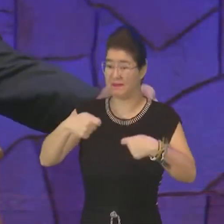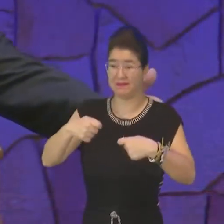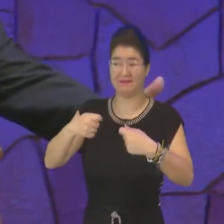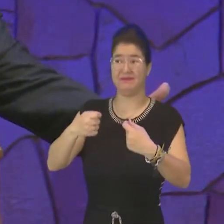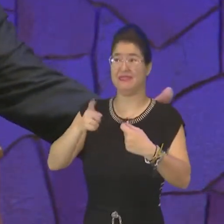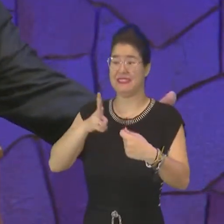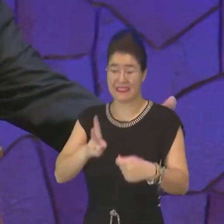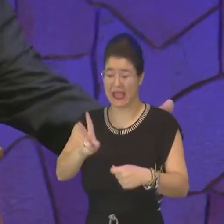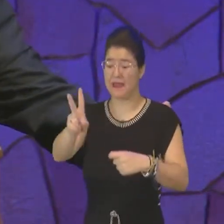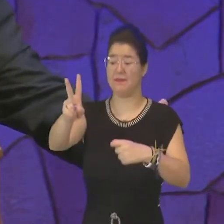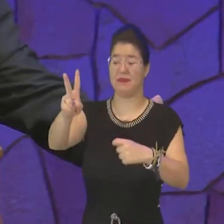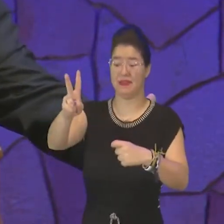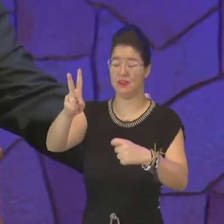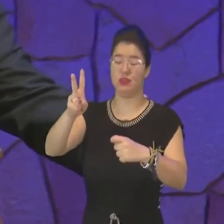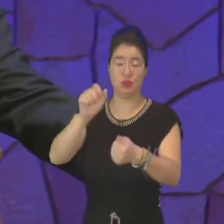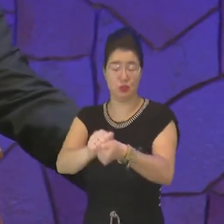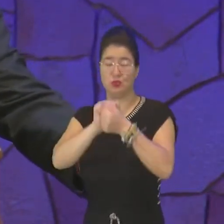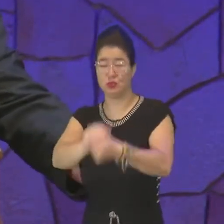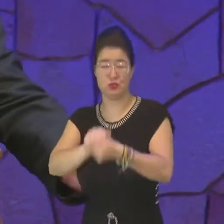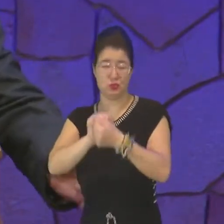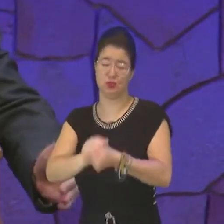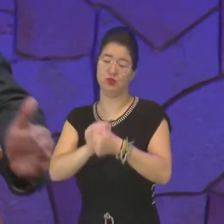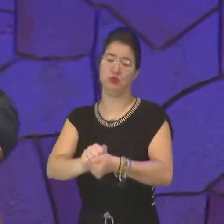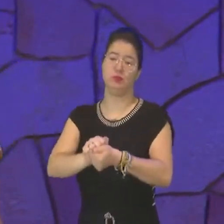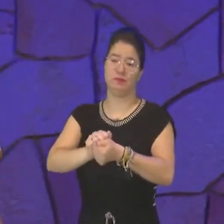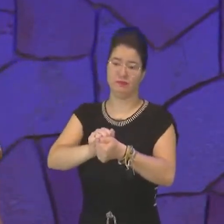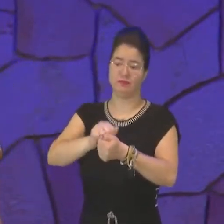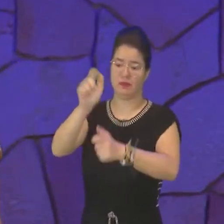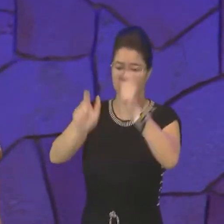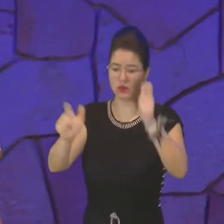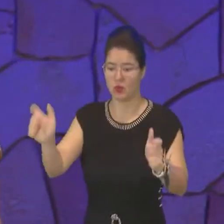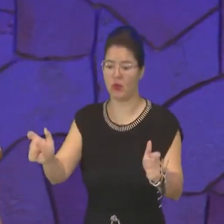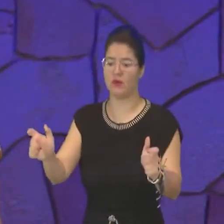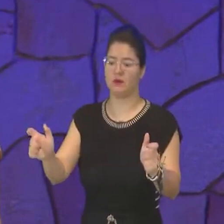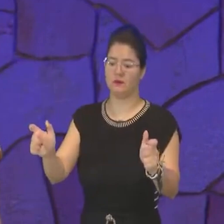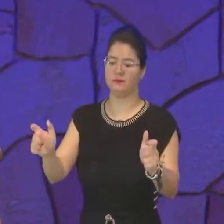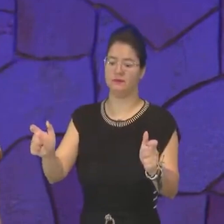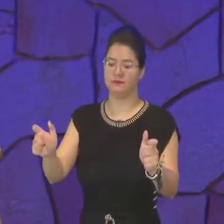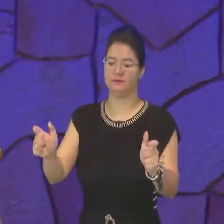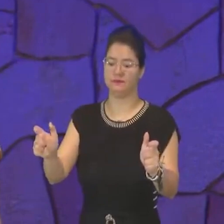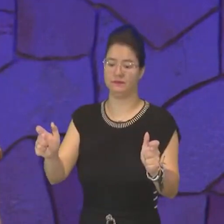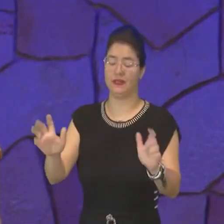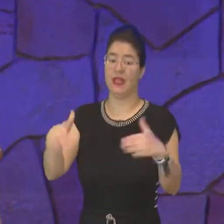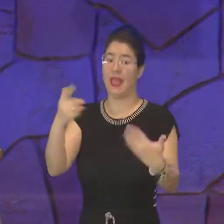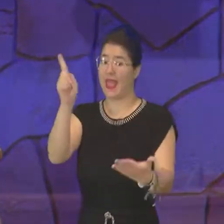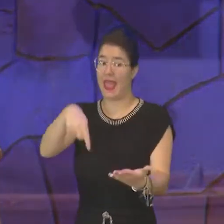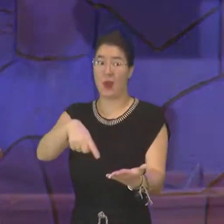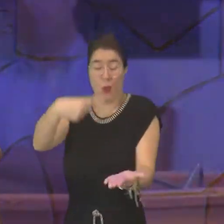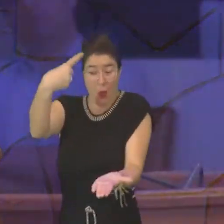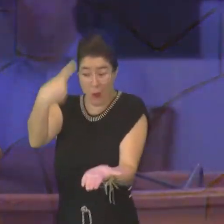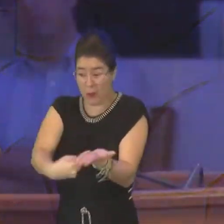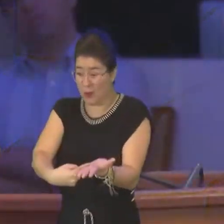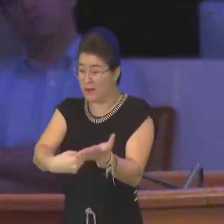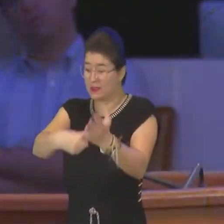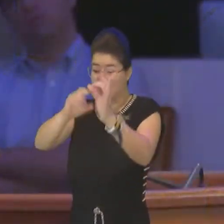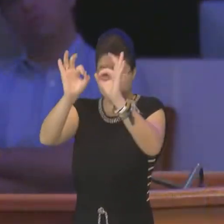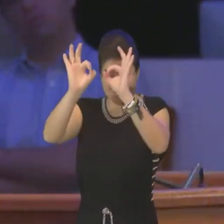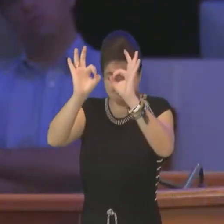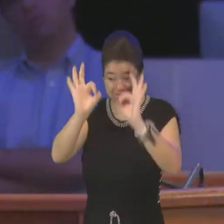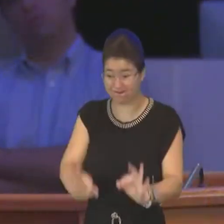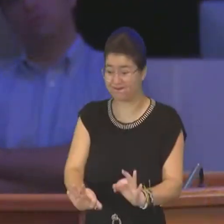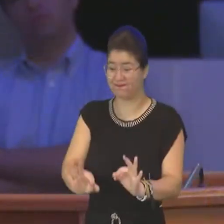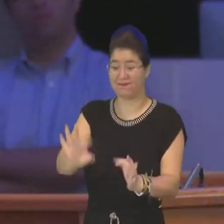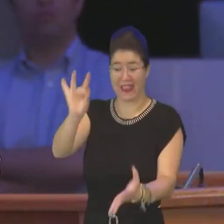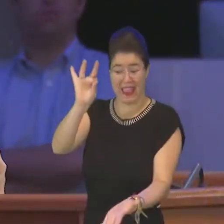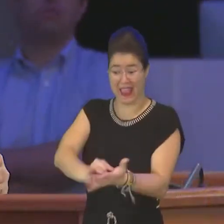uma abertura de uma empresa, um negócio que é feito com uma outra pessoa, nada